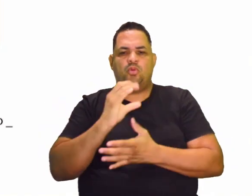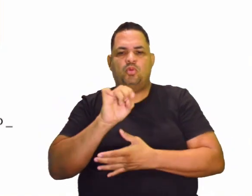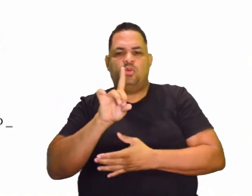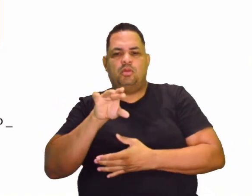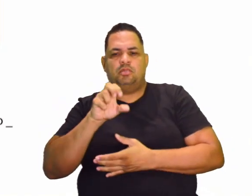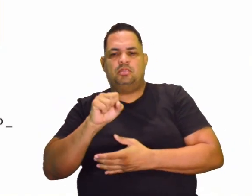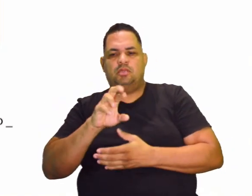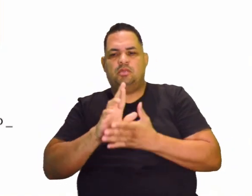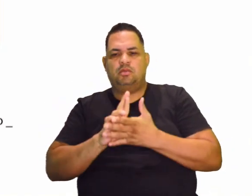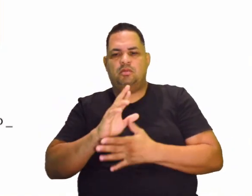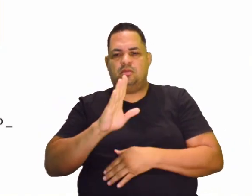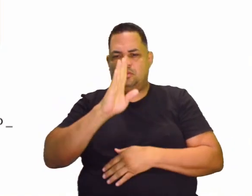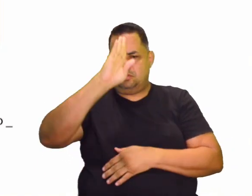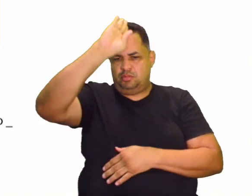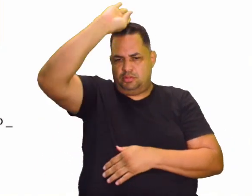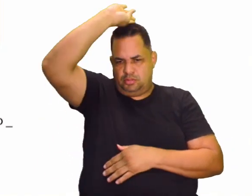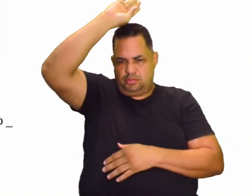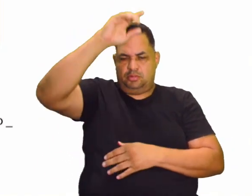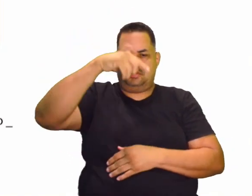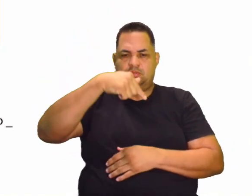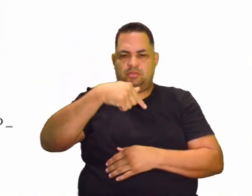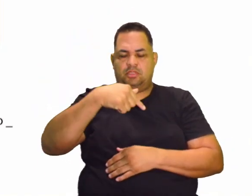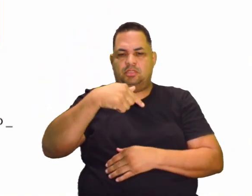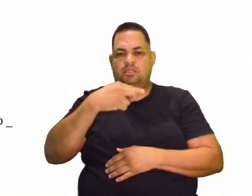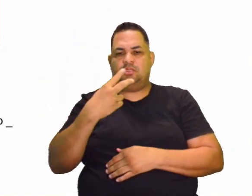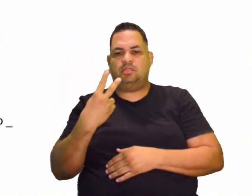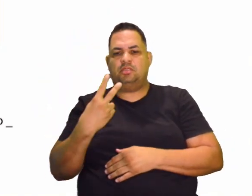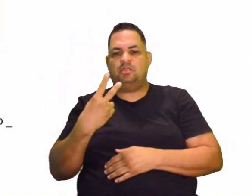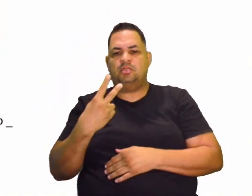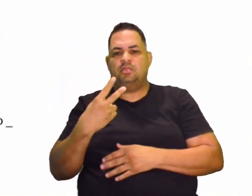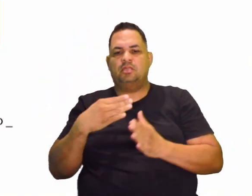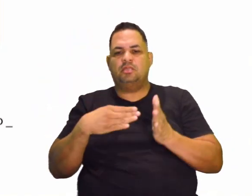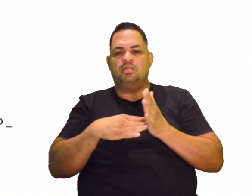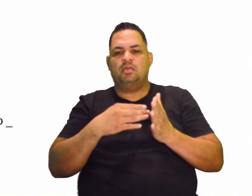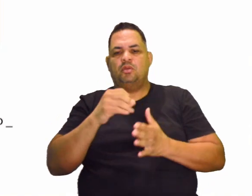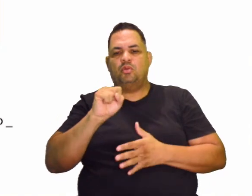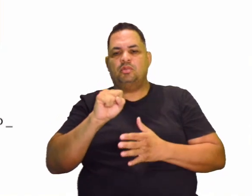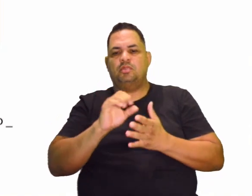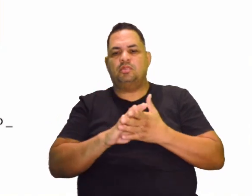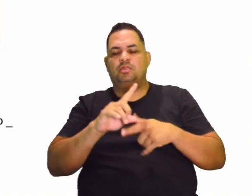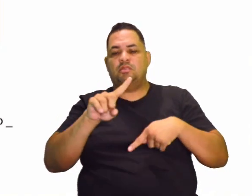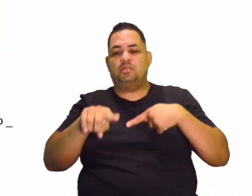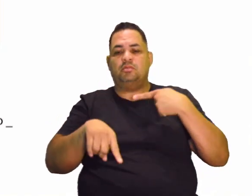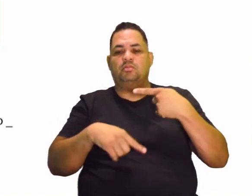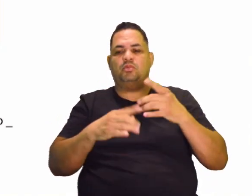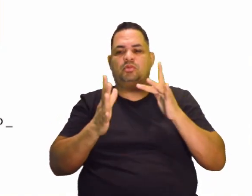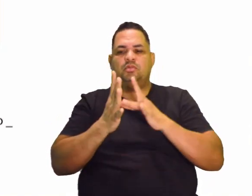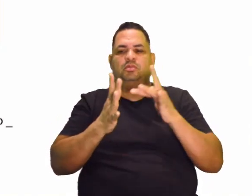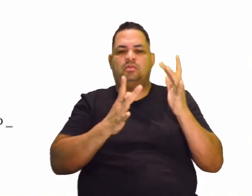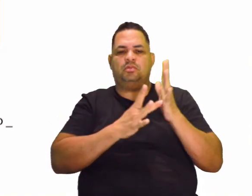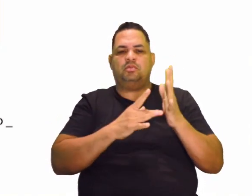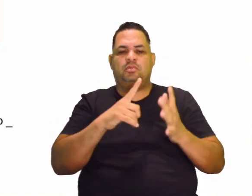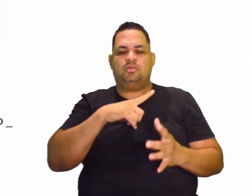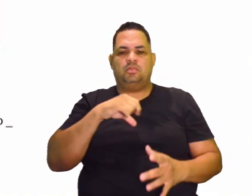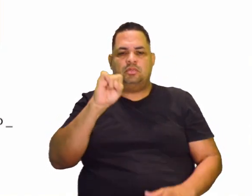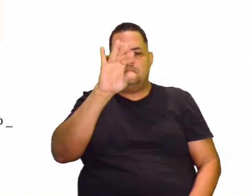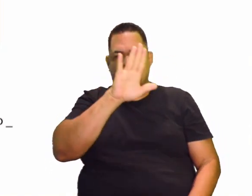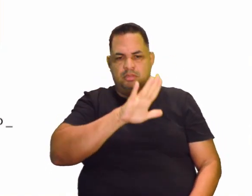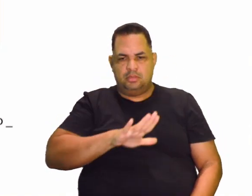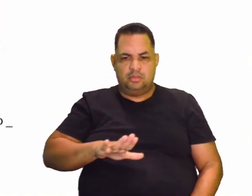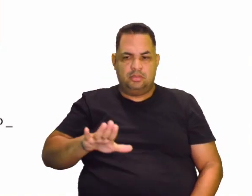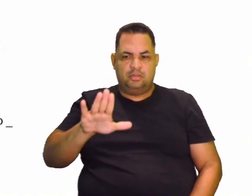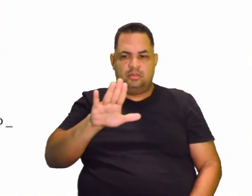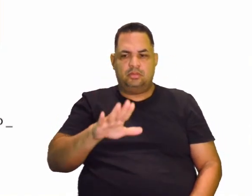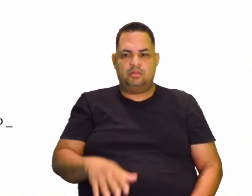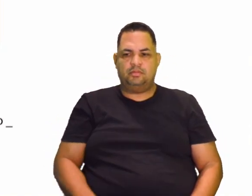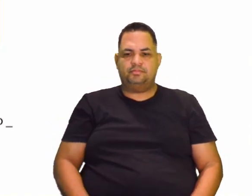72 a 80 depois de Cristo, certo? Eu tenho mais imagens, vou falar mais